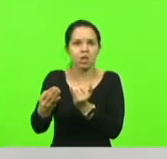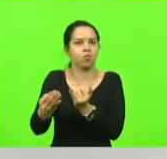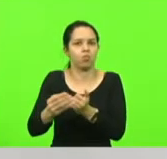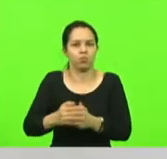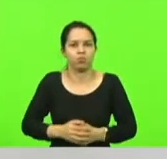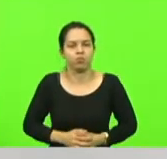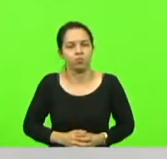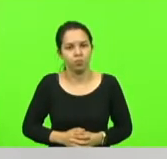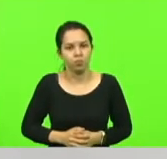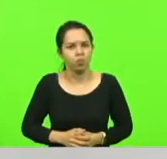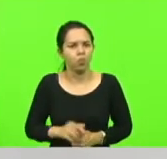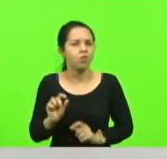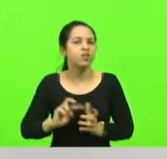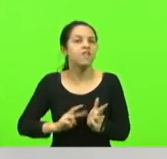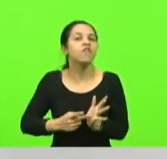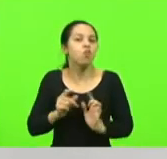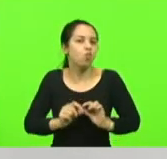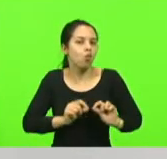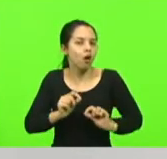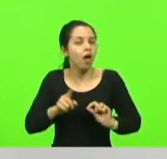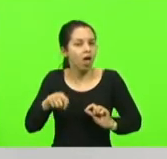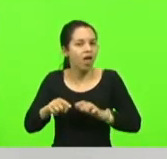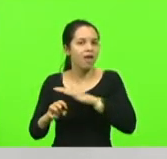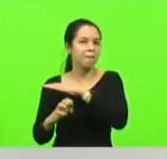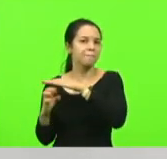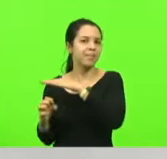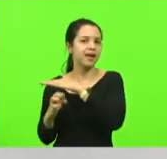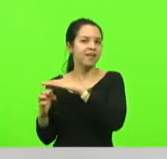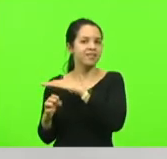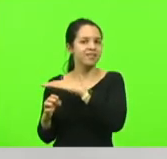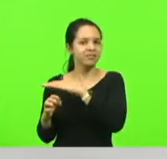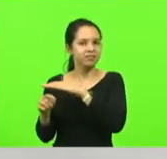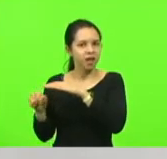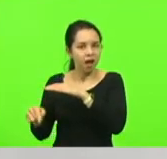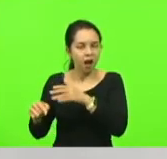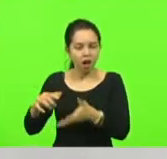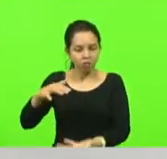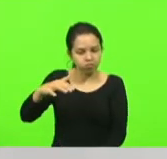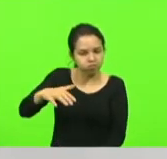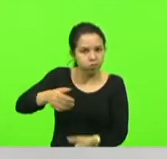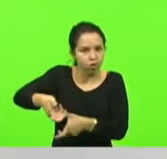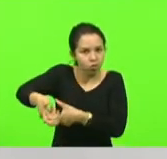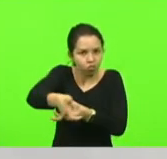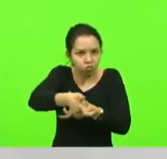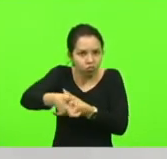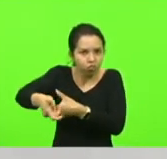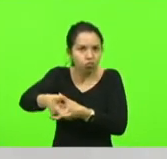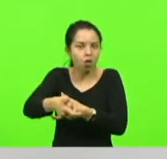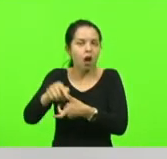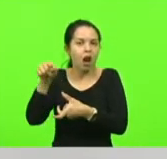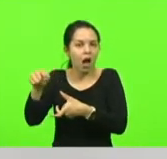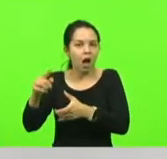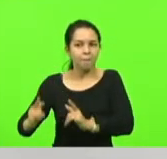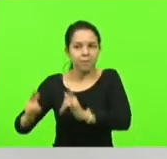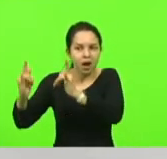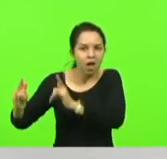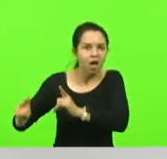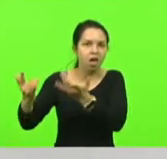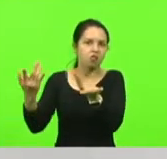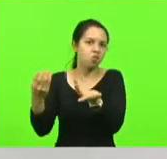O que é isso? São empresas que pegam o extintor lá do condomínio, pegam o extintor lá da sua